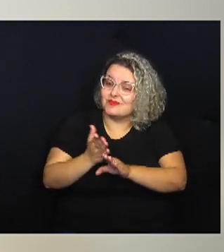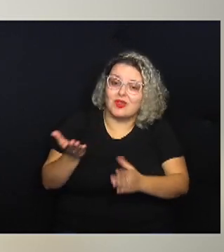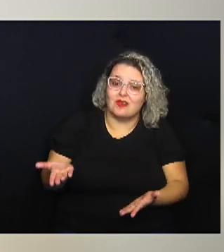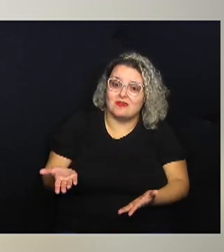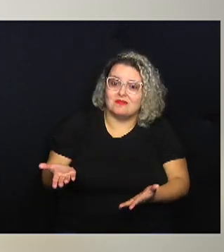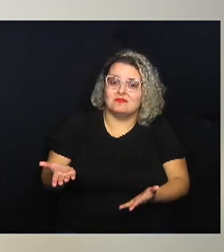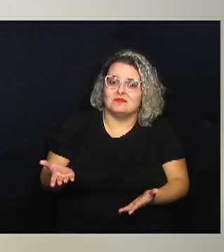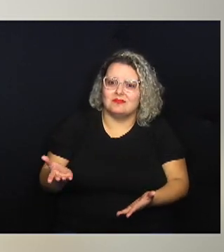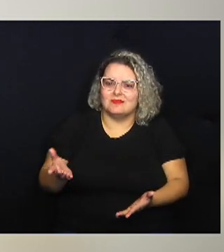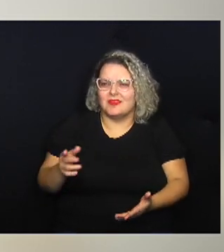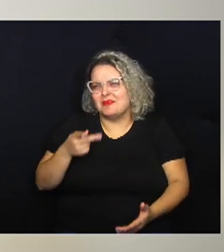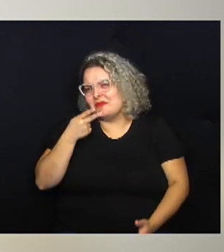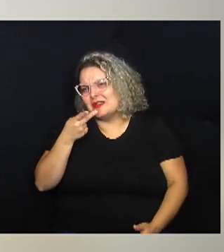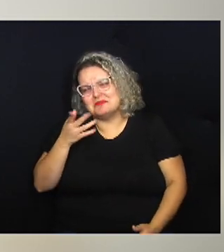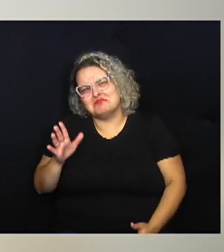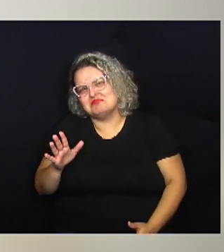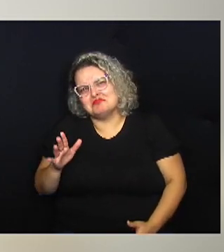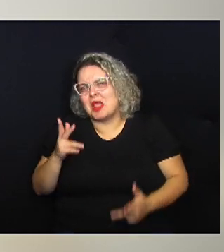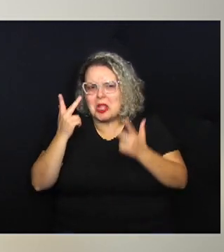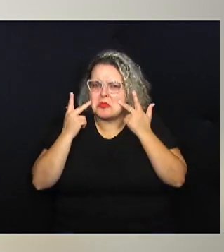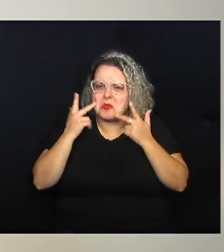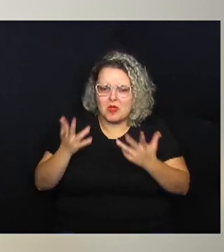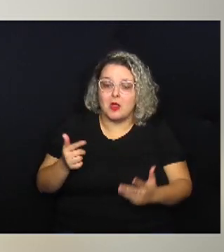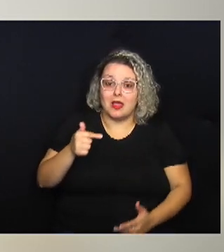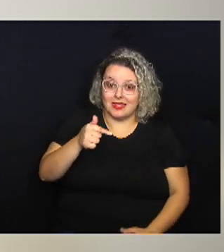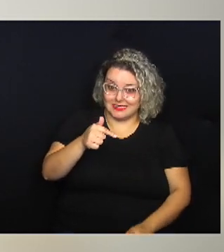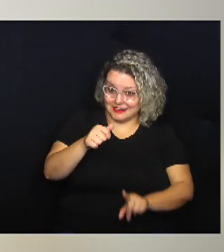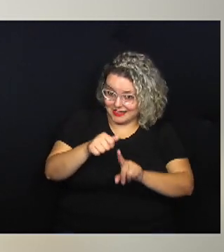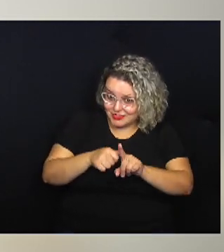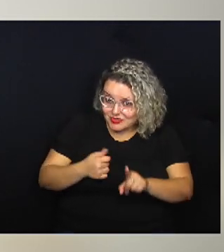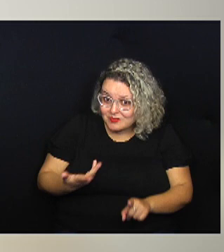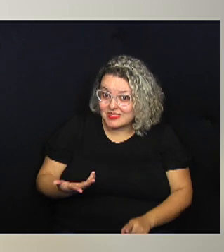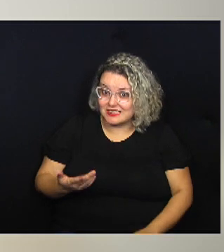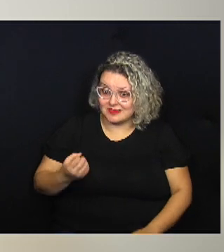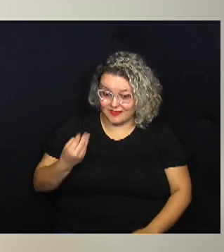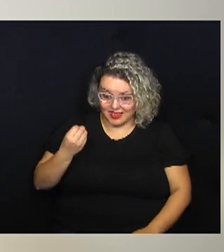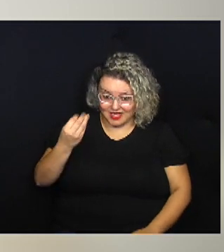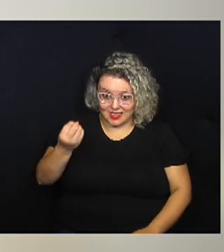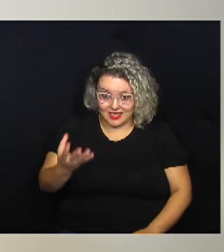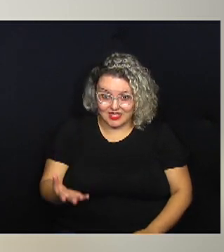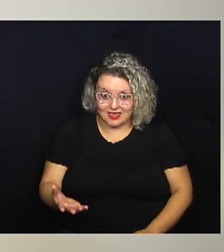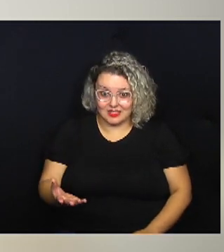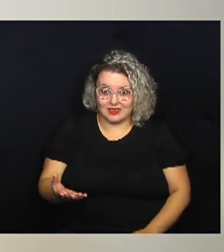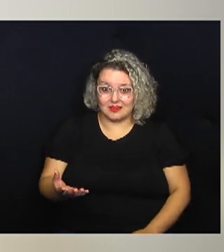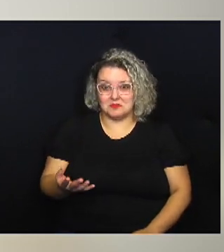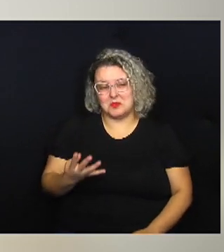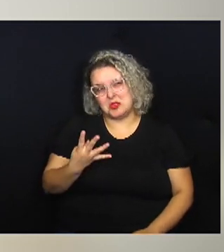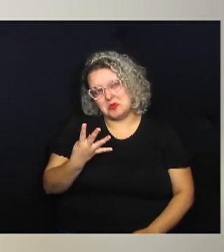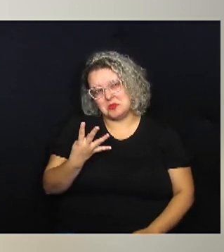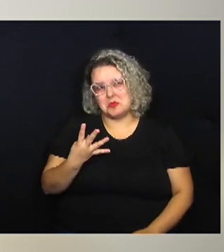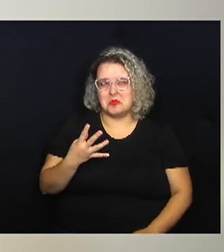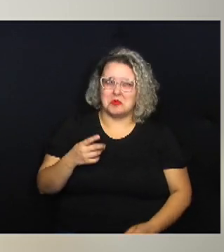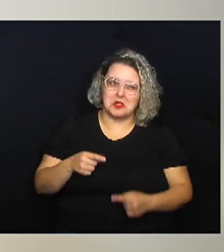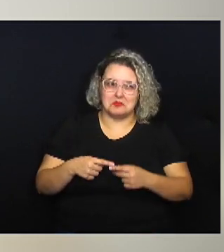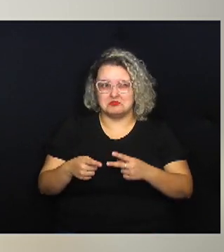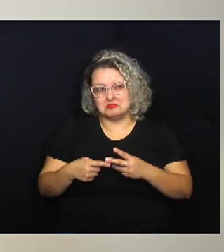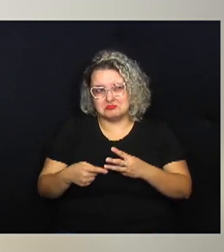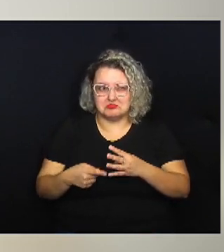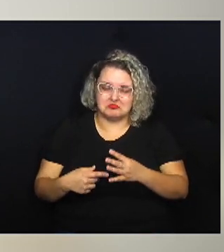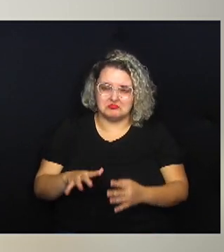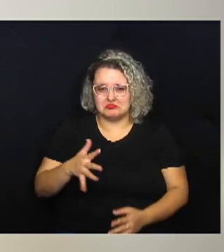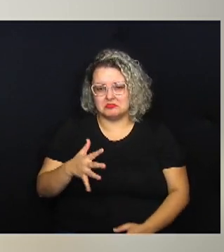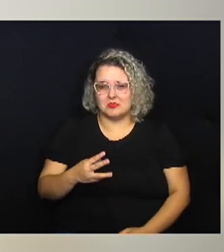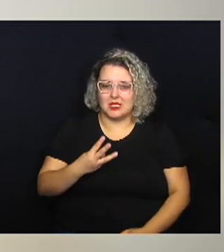sem exagero nós estamos a 7 meses viajando 7 meses vezes quatro e meio semanas dá